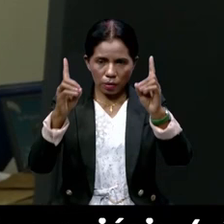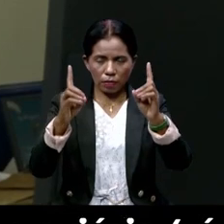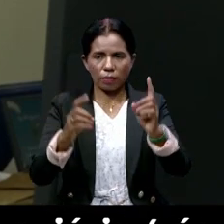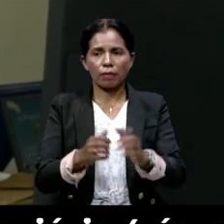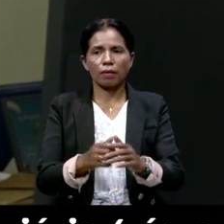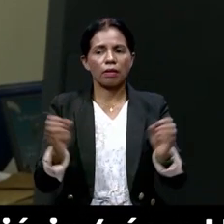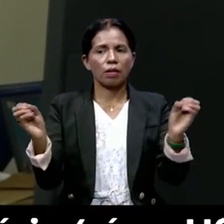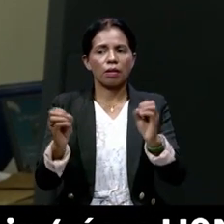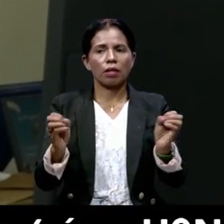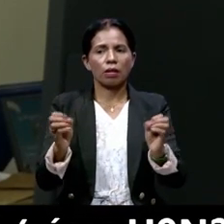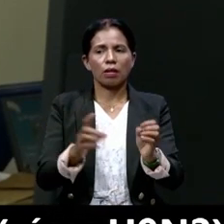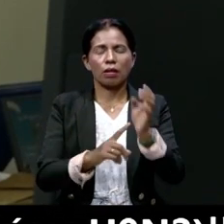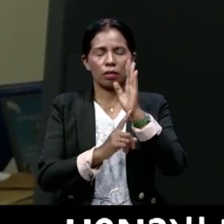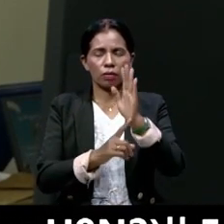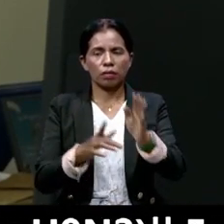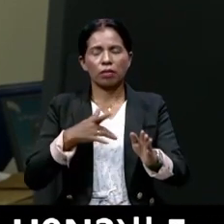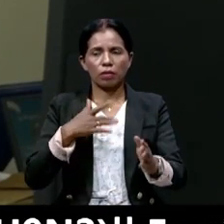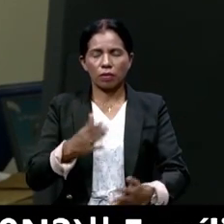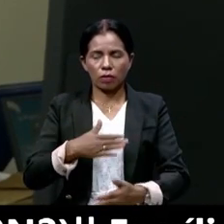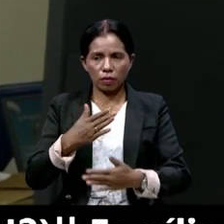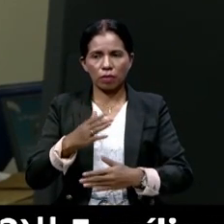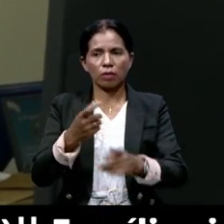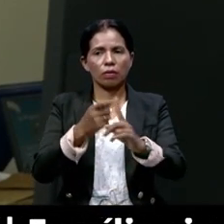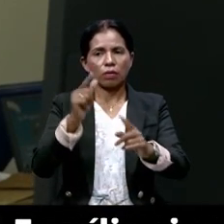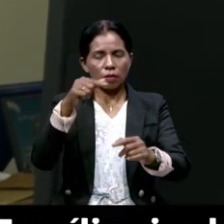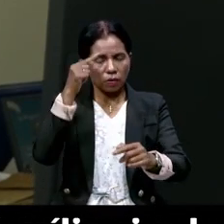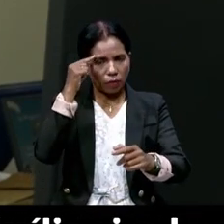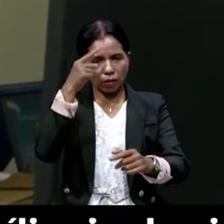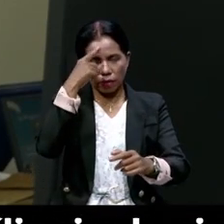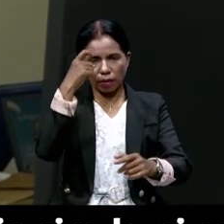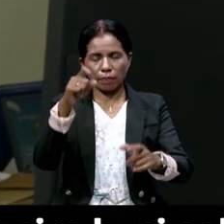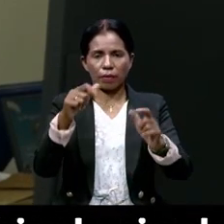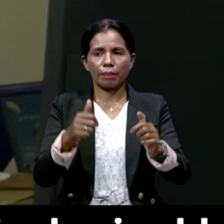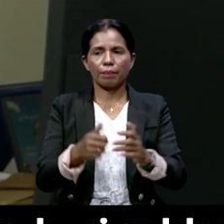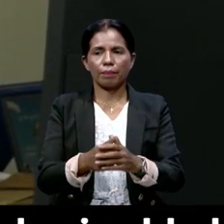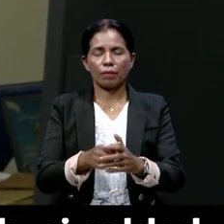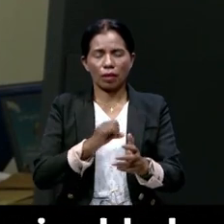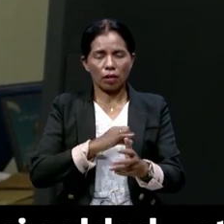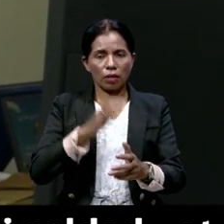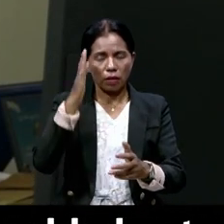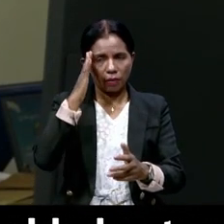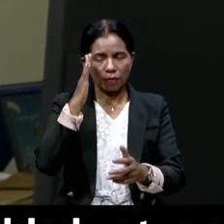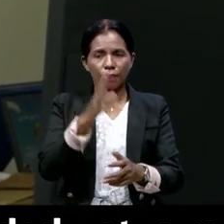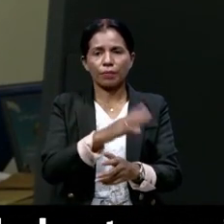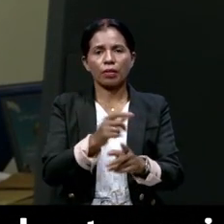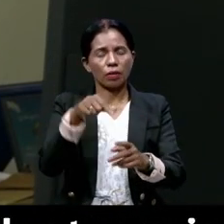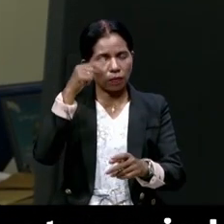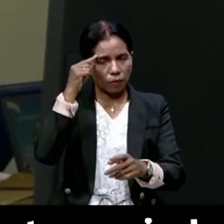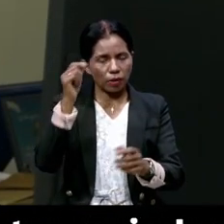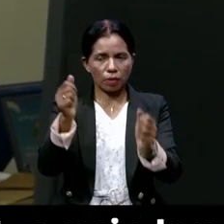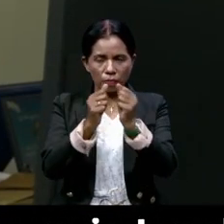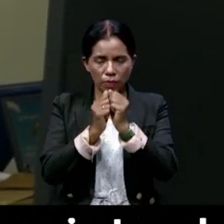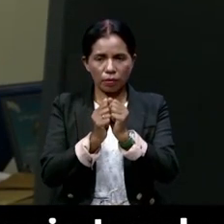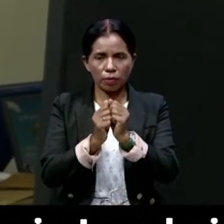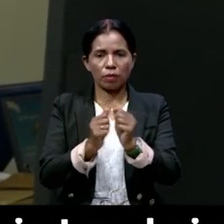ho sasifas baia ia parte governo nia tambane maka awano in parte governo a mutu ko